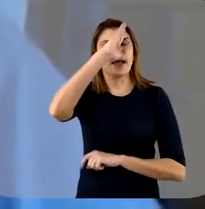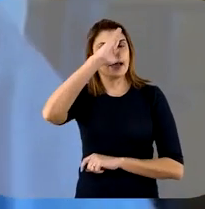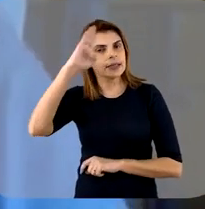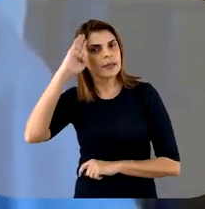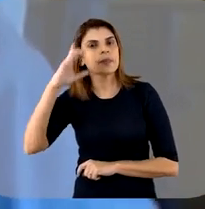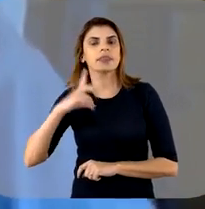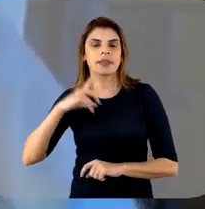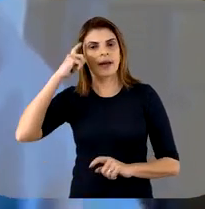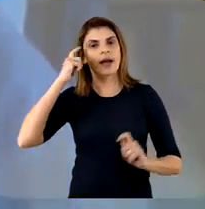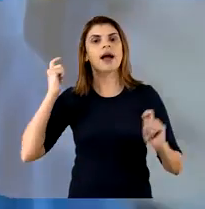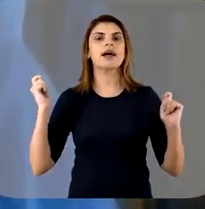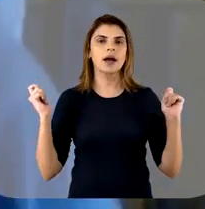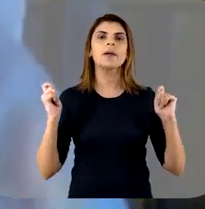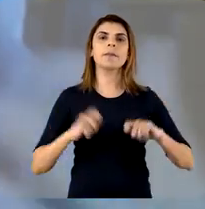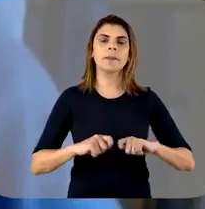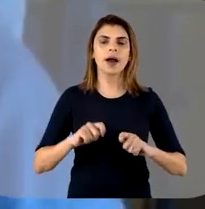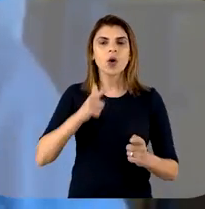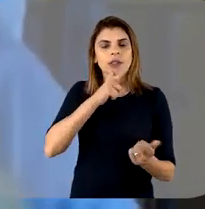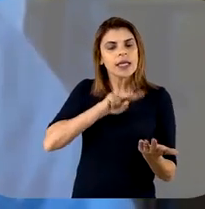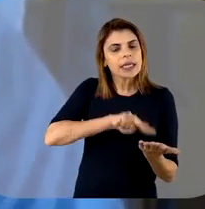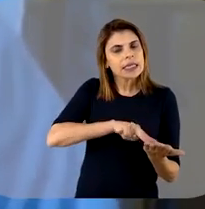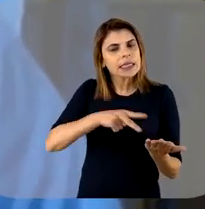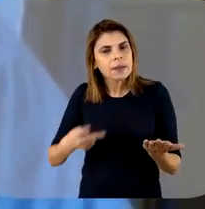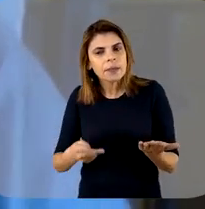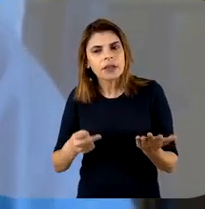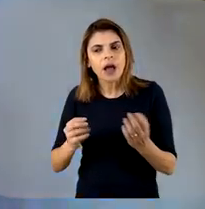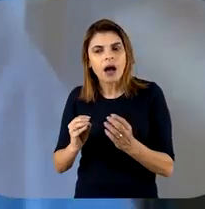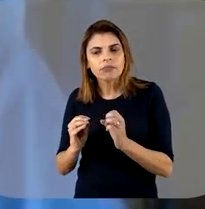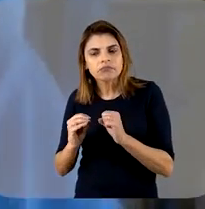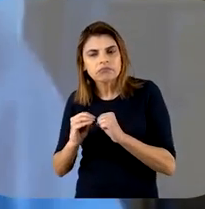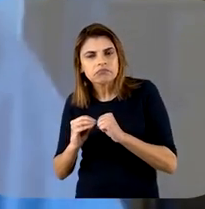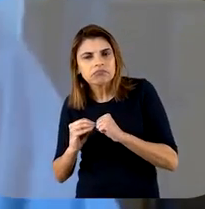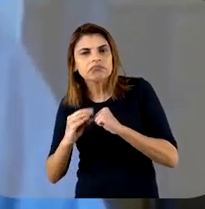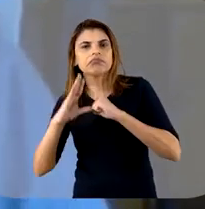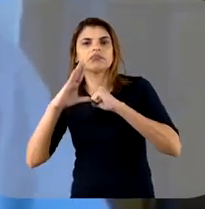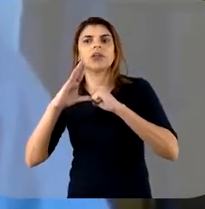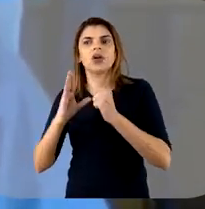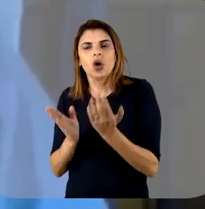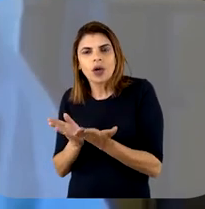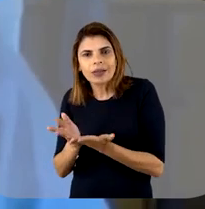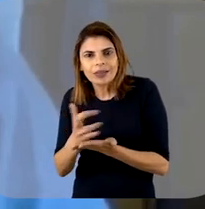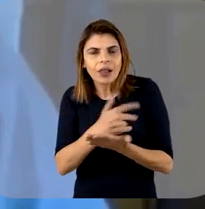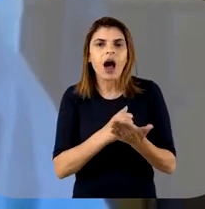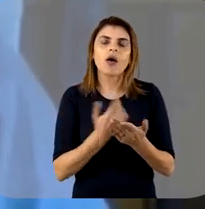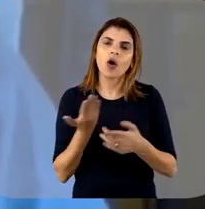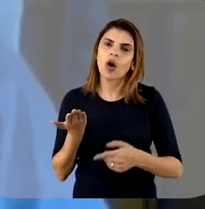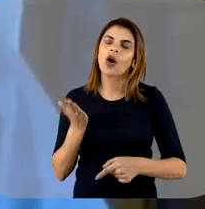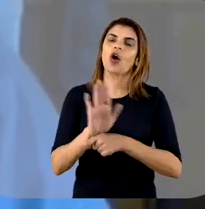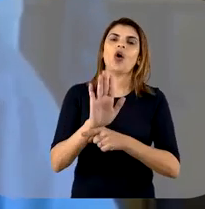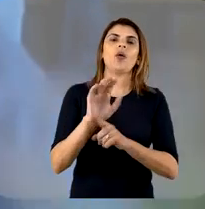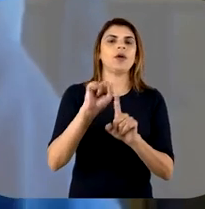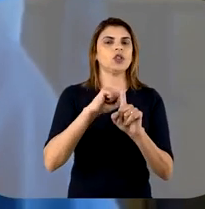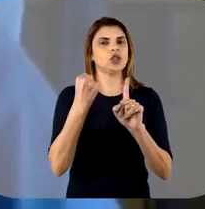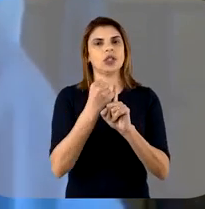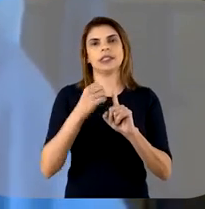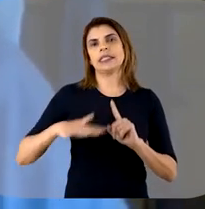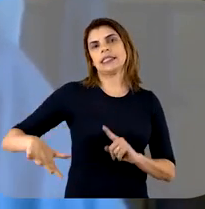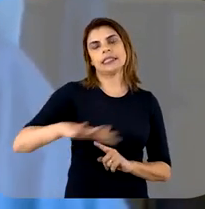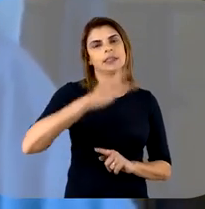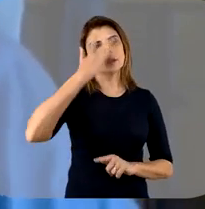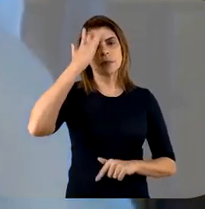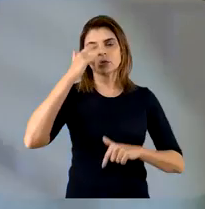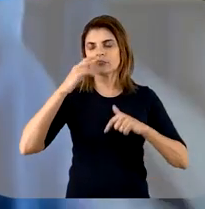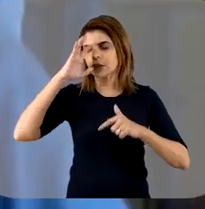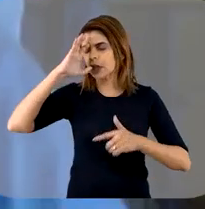tenha a capacidade de interpretar esse conhecimento para, né, colaborar com a sociedade, com os fazedores